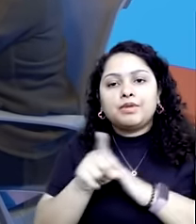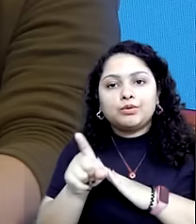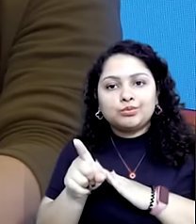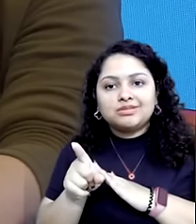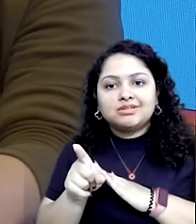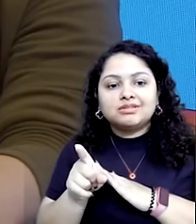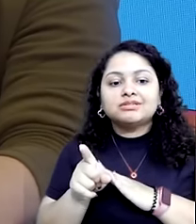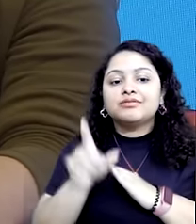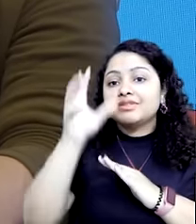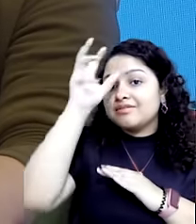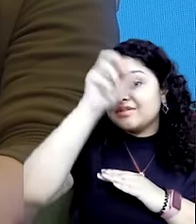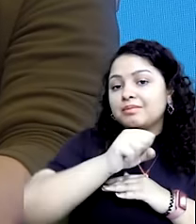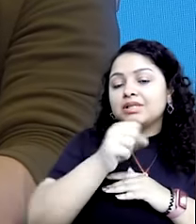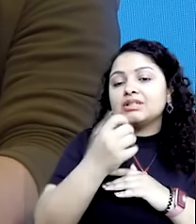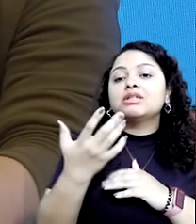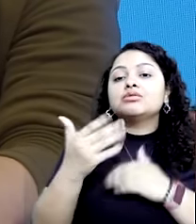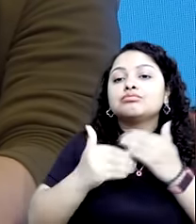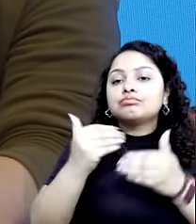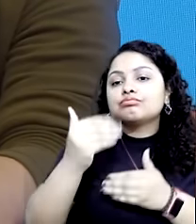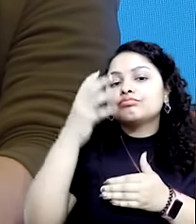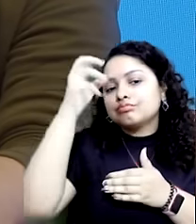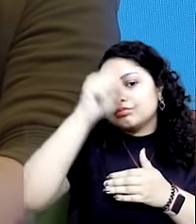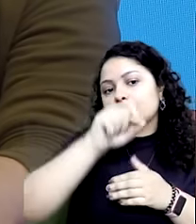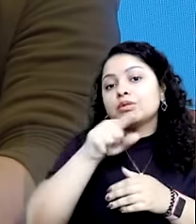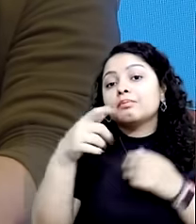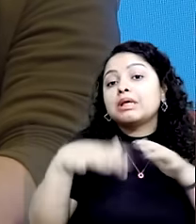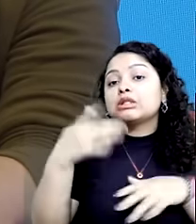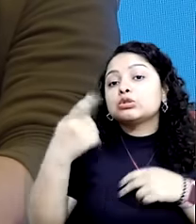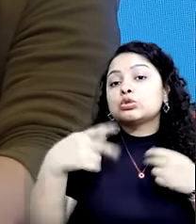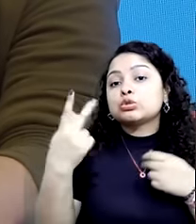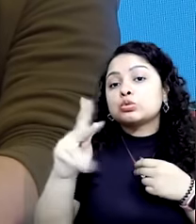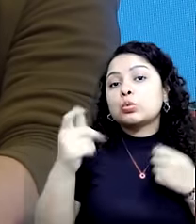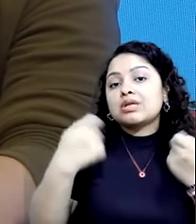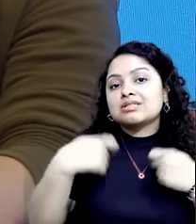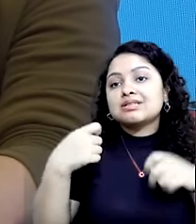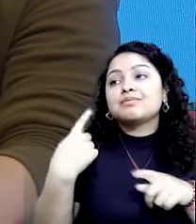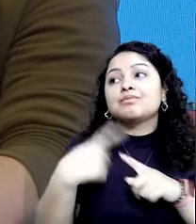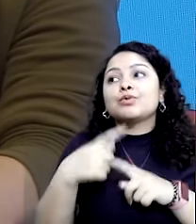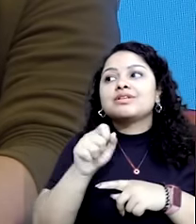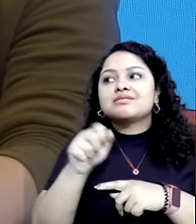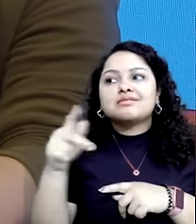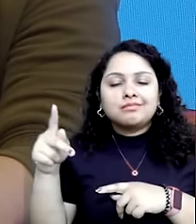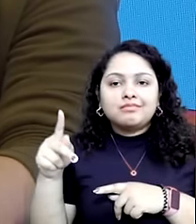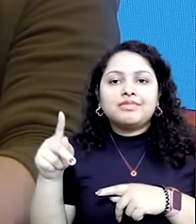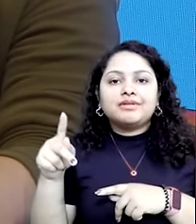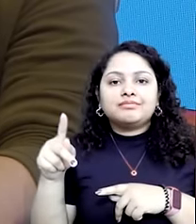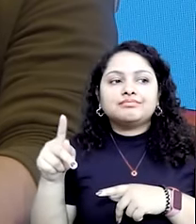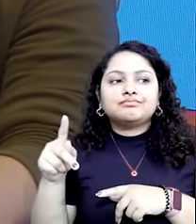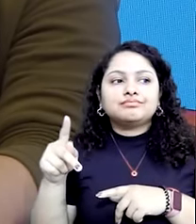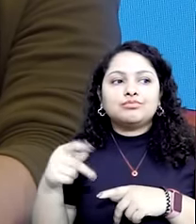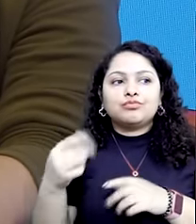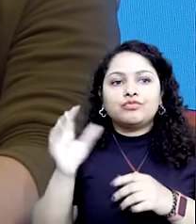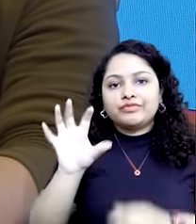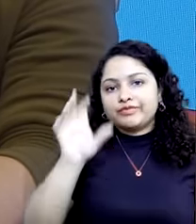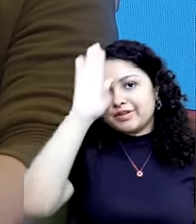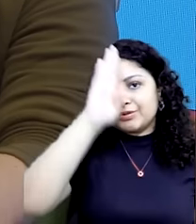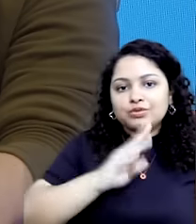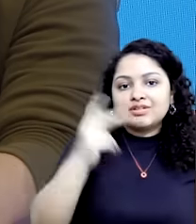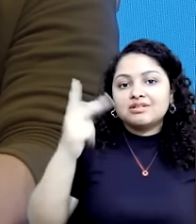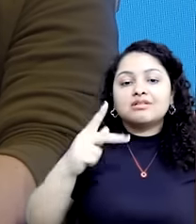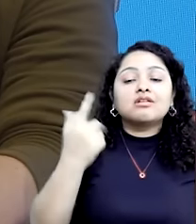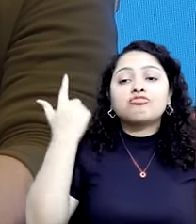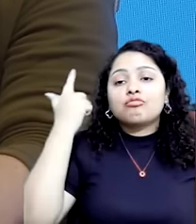vai aprendendo aos poucos de acordo com a sua necessidade porque esses aplicativos cara a versão gratuita deles já tem